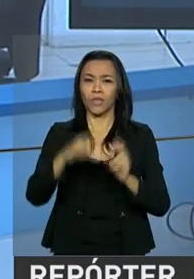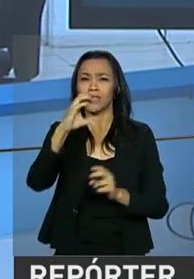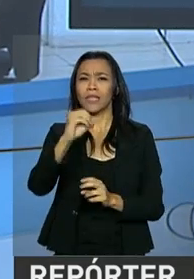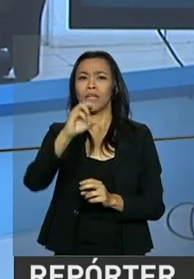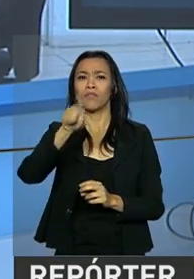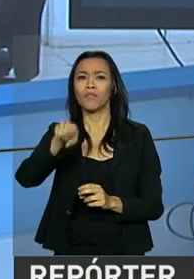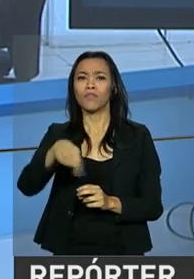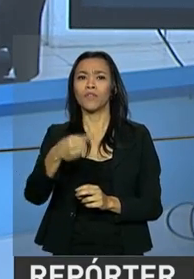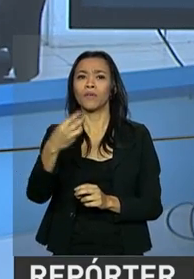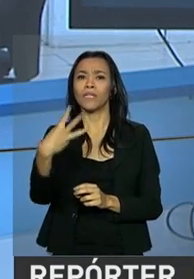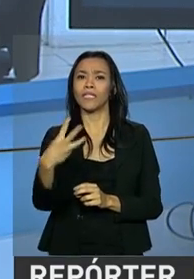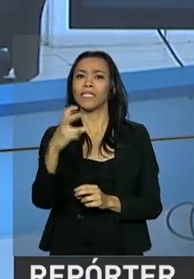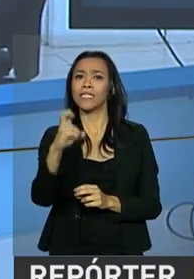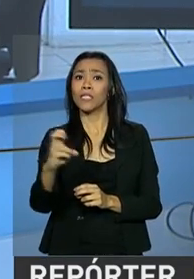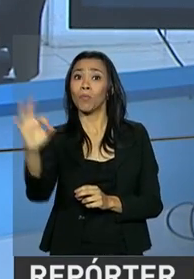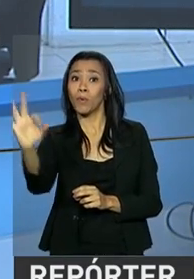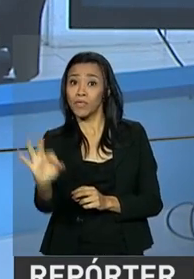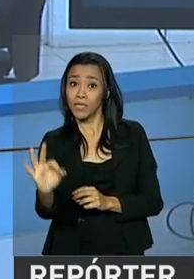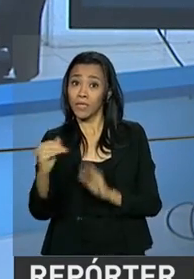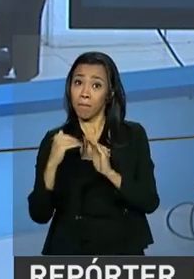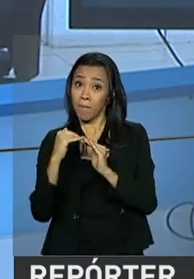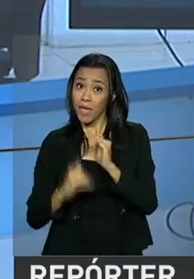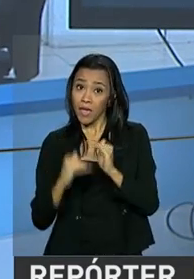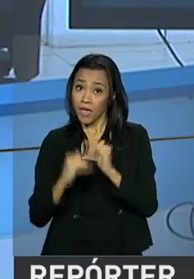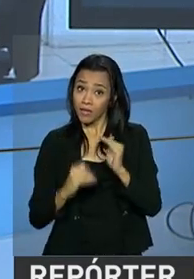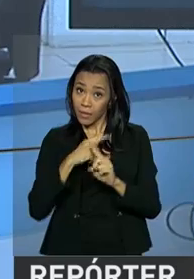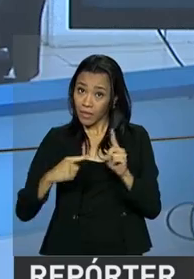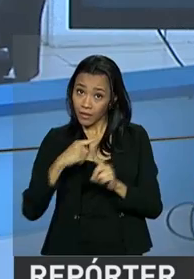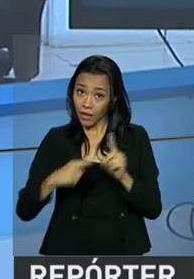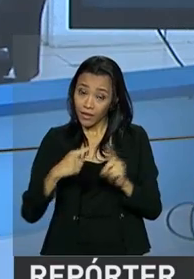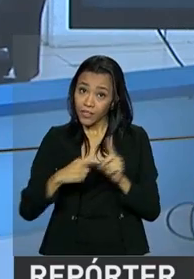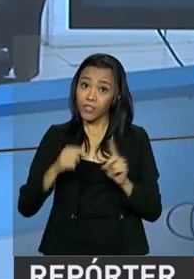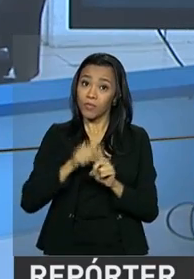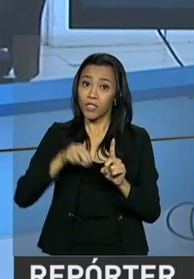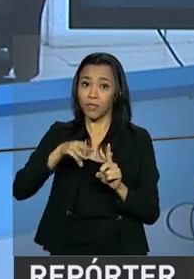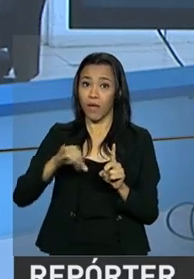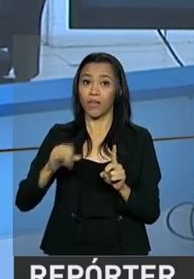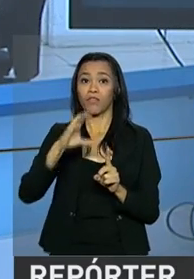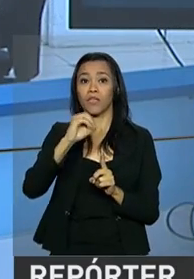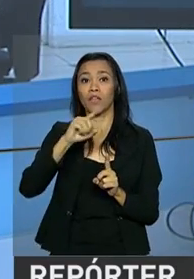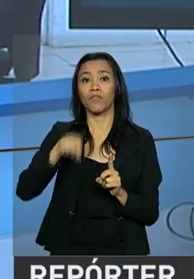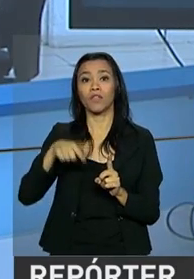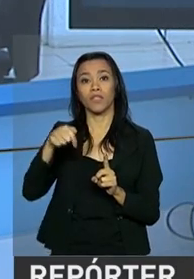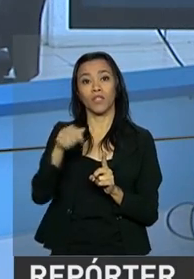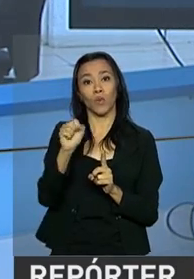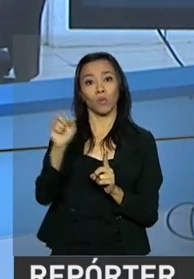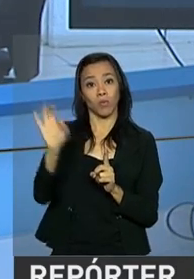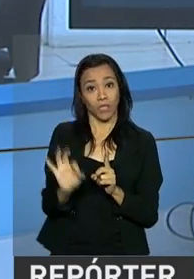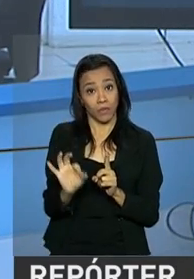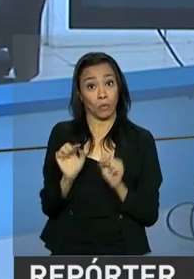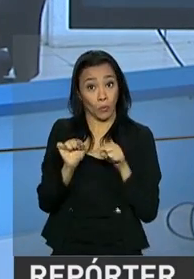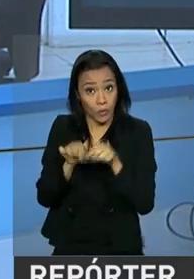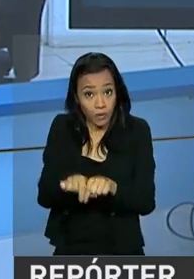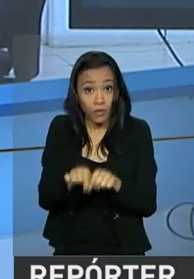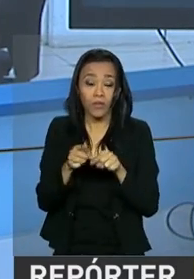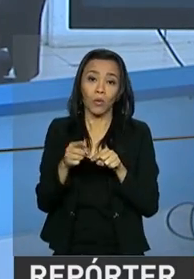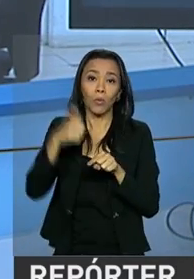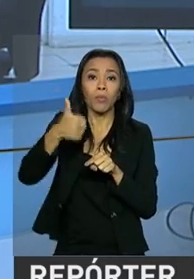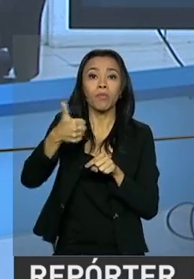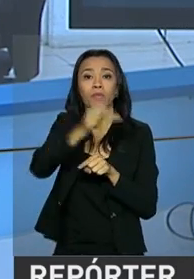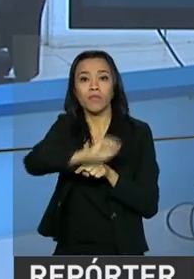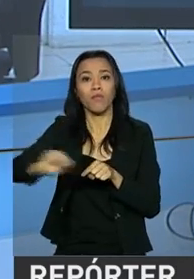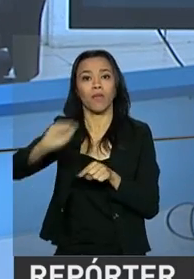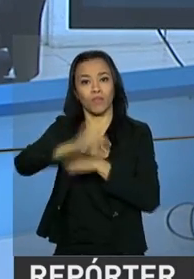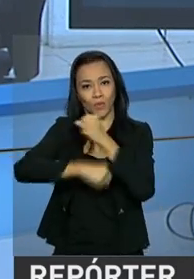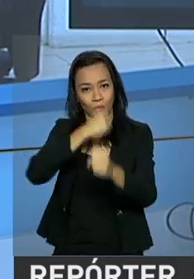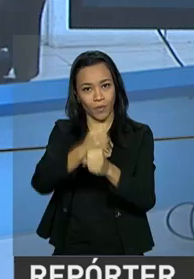0,35% menos da metade da taxa registrada em maio que foi de 0,78 por. com isso o primeiro semestre do